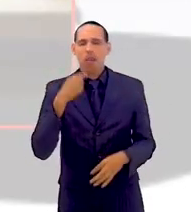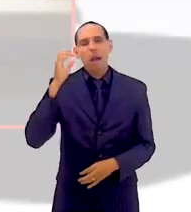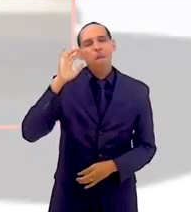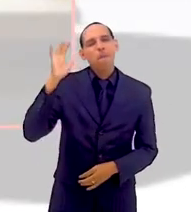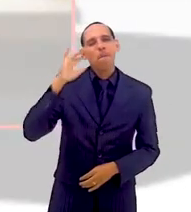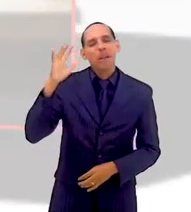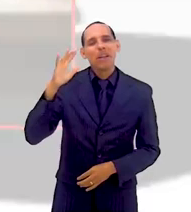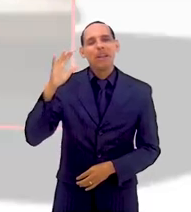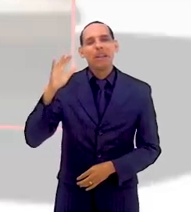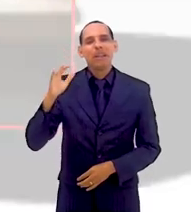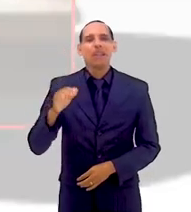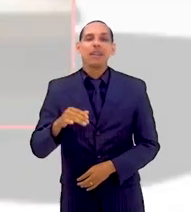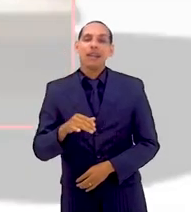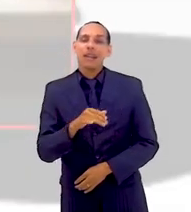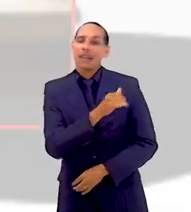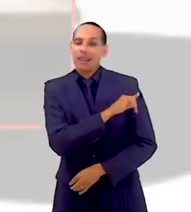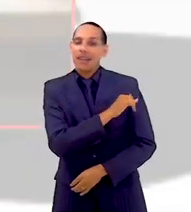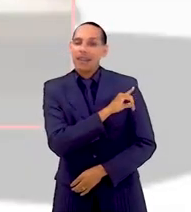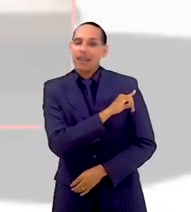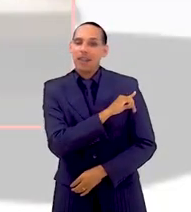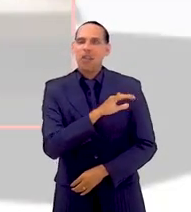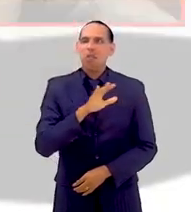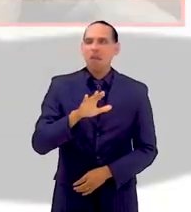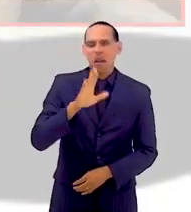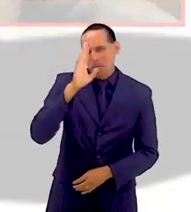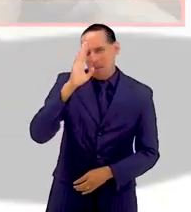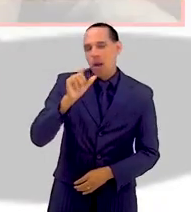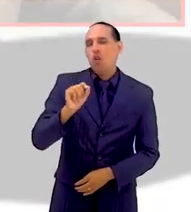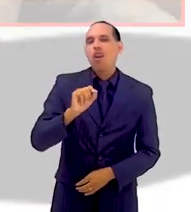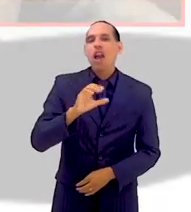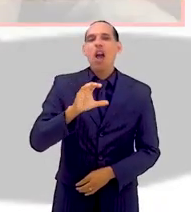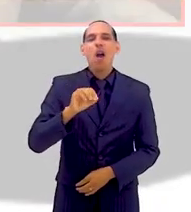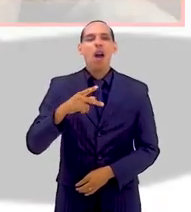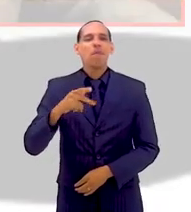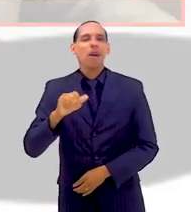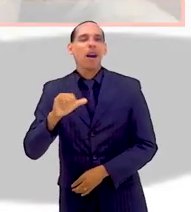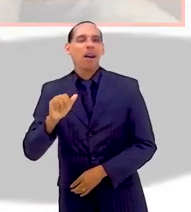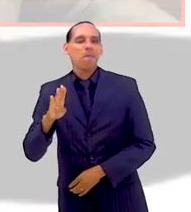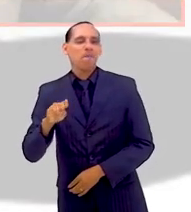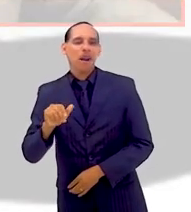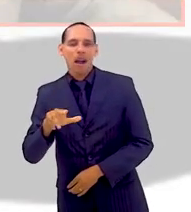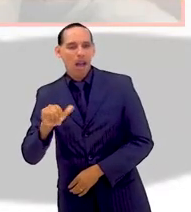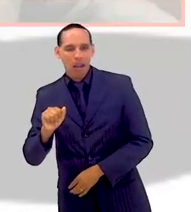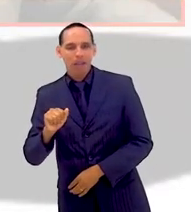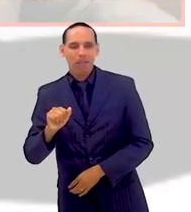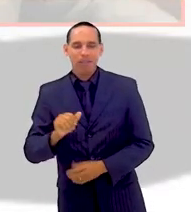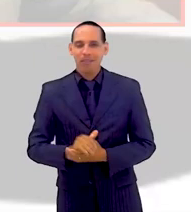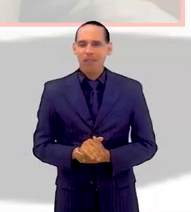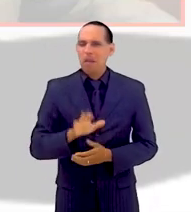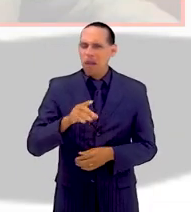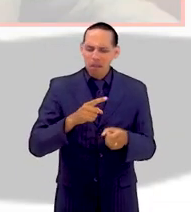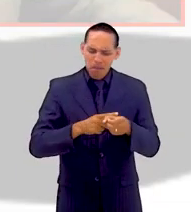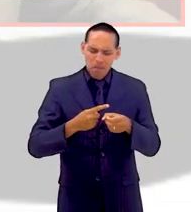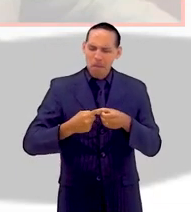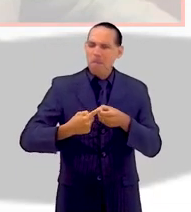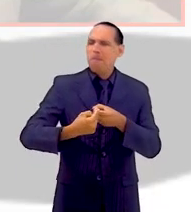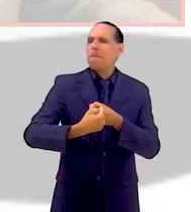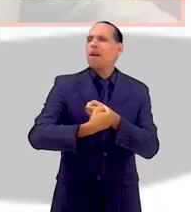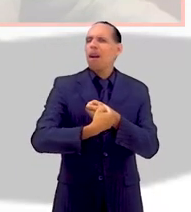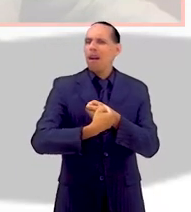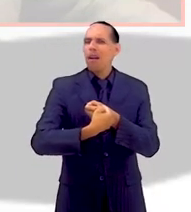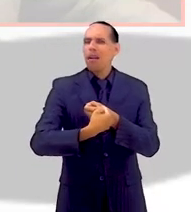Janeiro, majoritariamente, sobretudo no exterior, Copacabana. Então, quando você menciona o interior do estado,